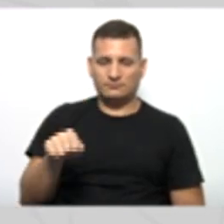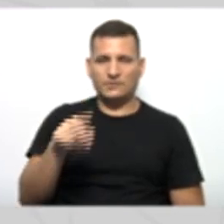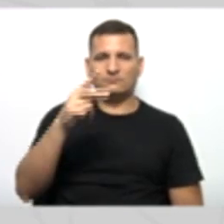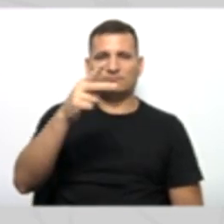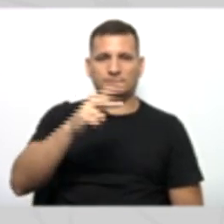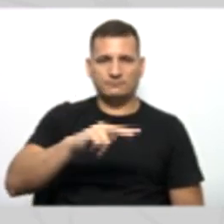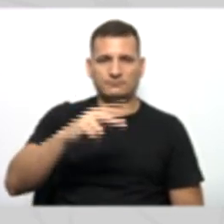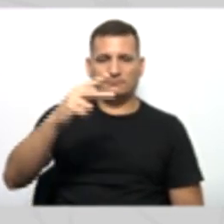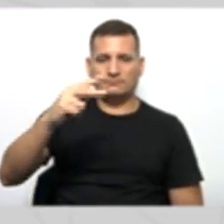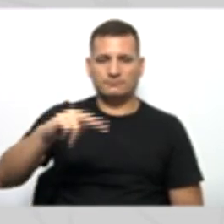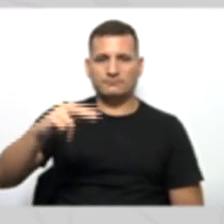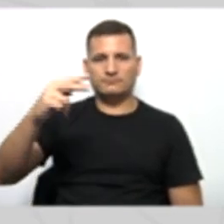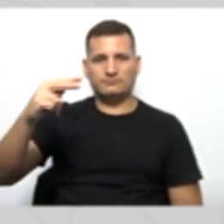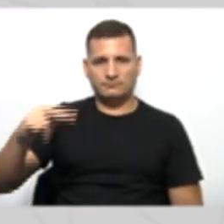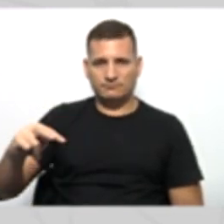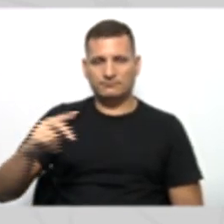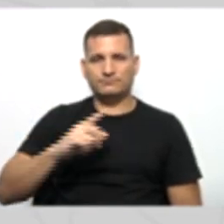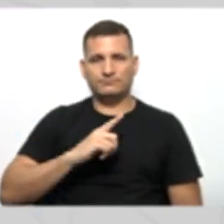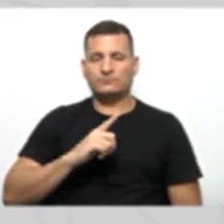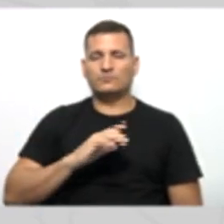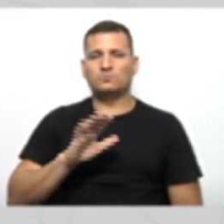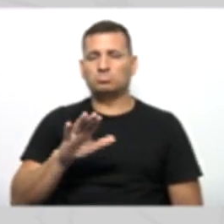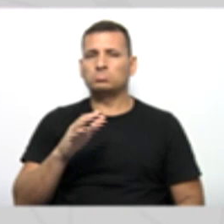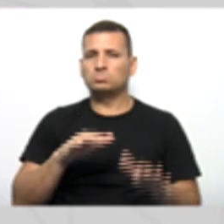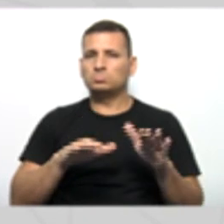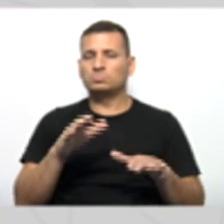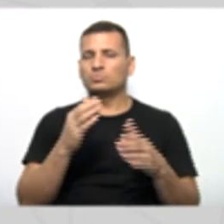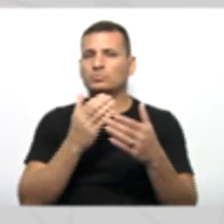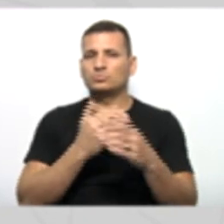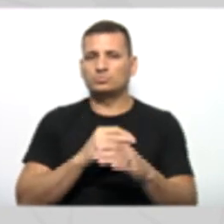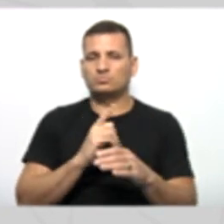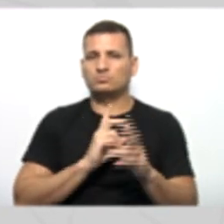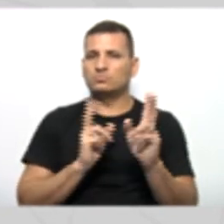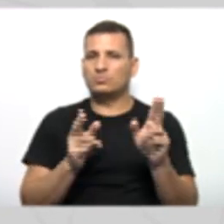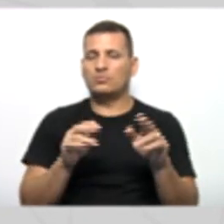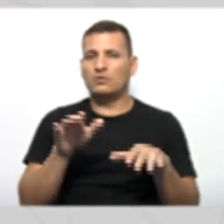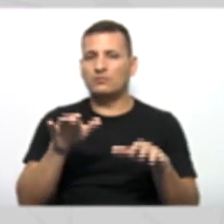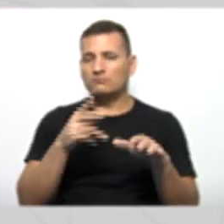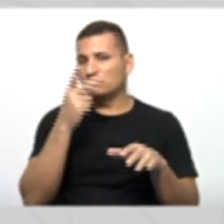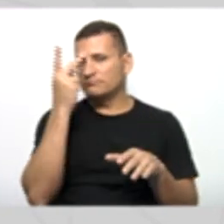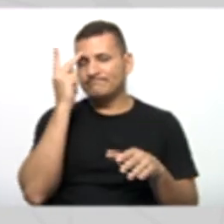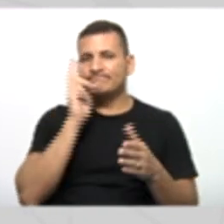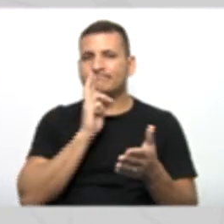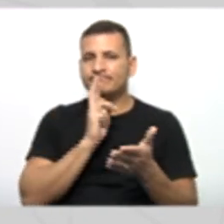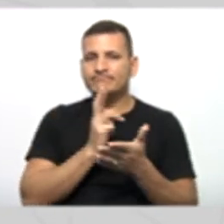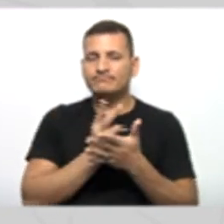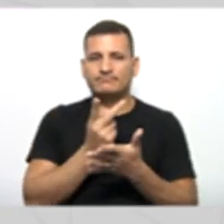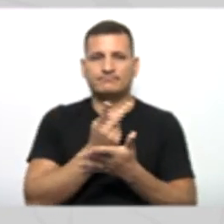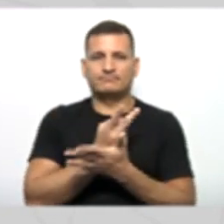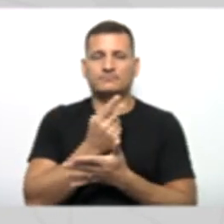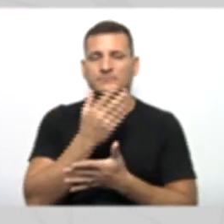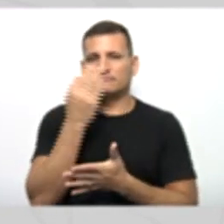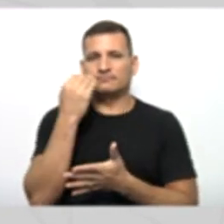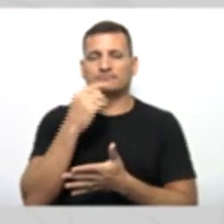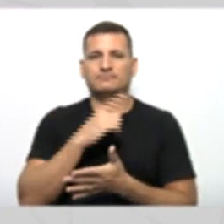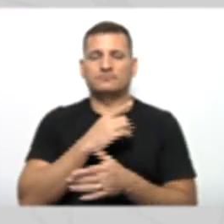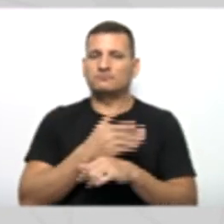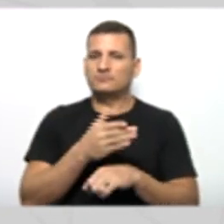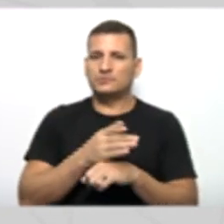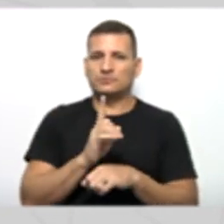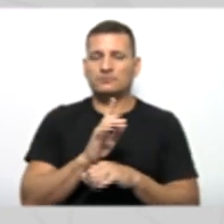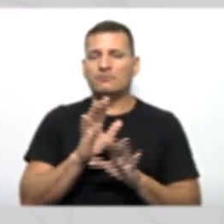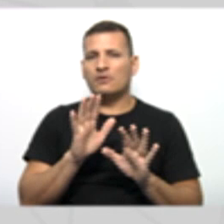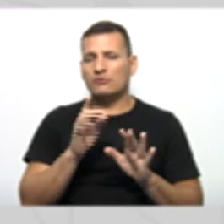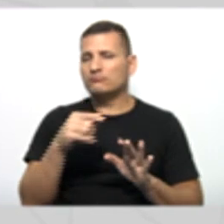pessoal, porque eles acabam esquecendo, não pratica, ok? E isso não vai acontecer com